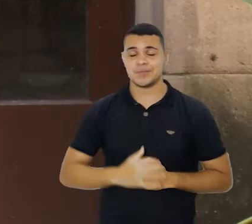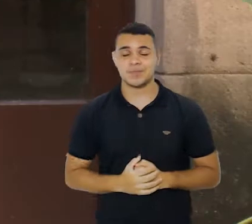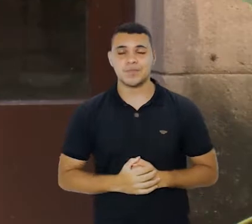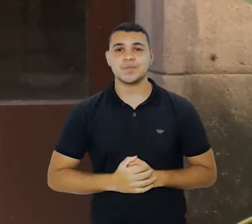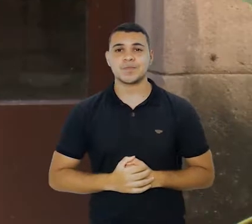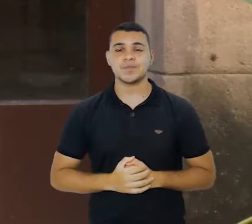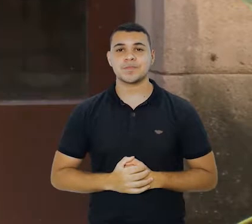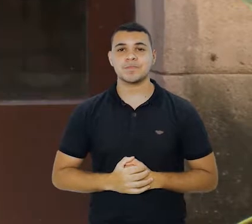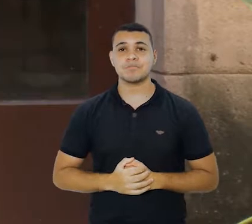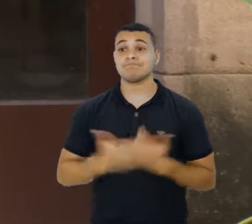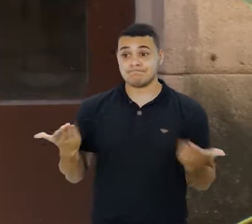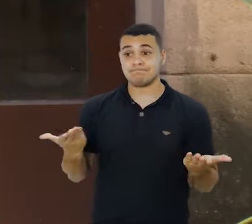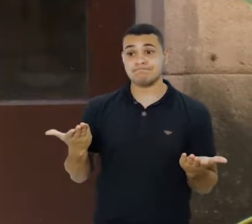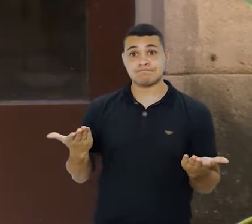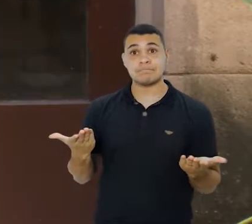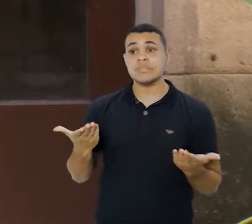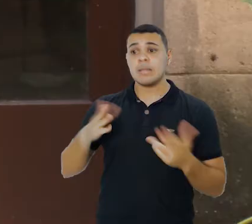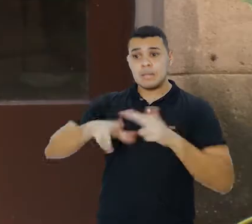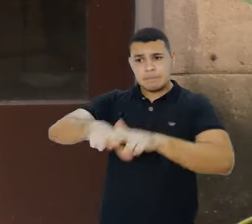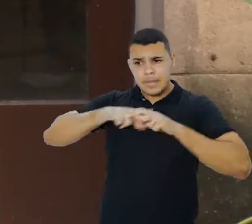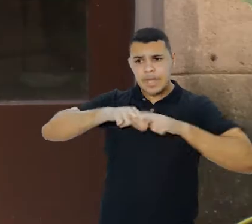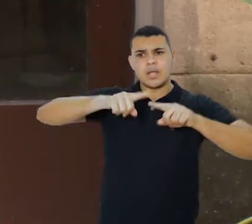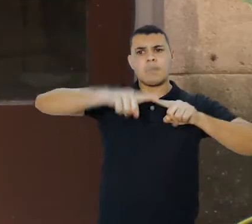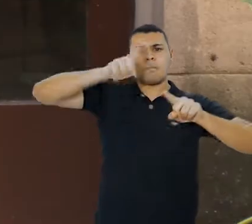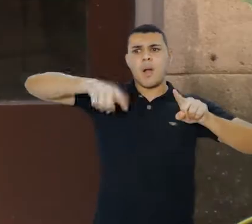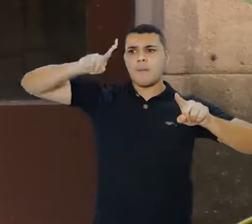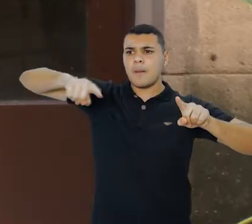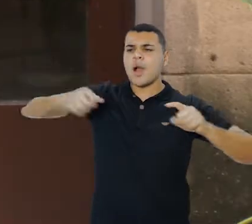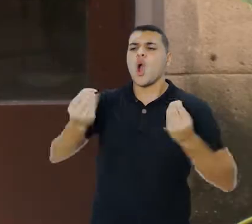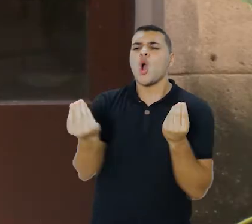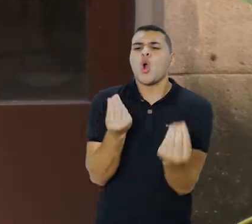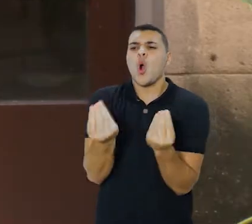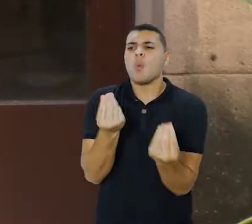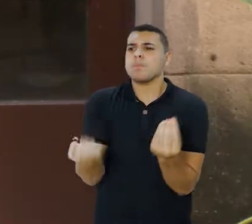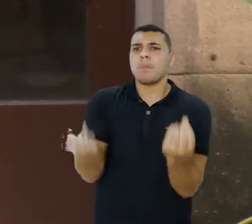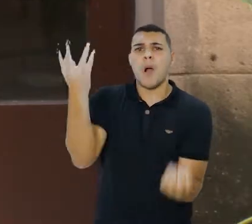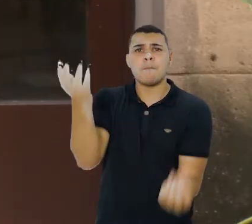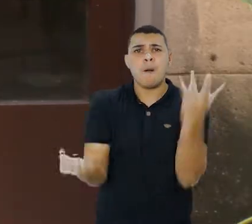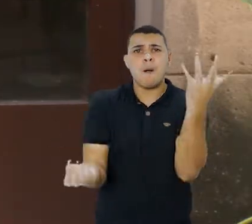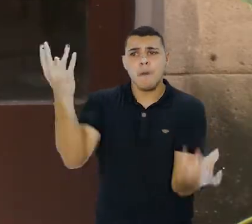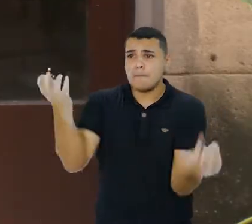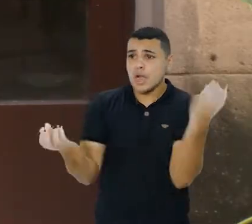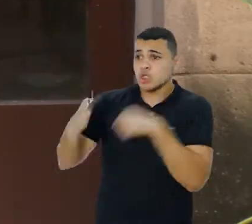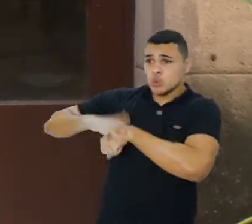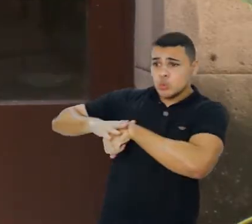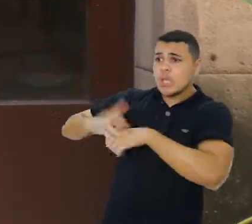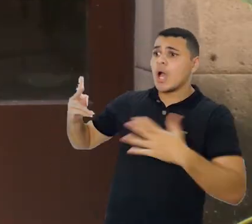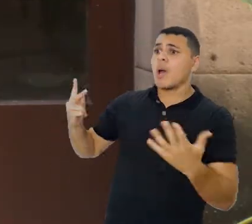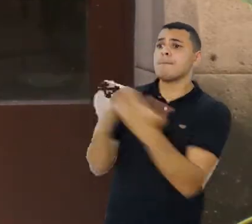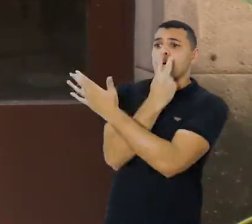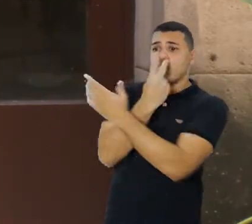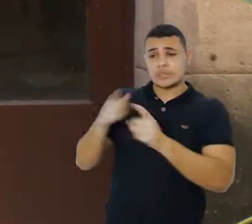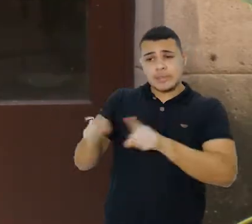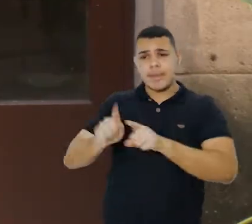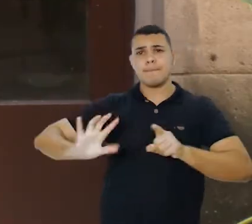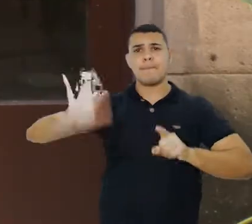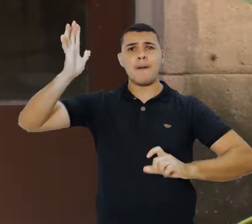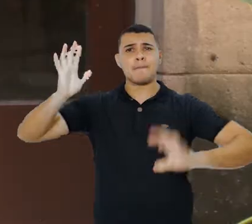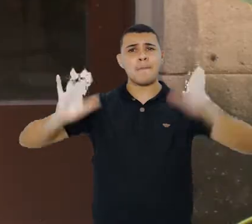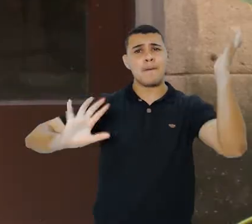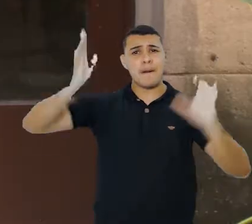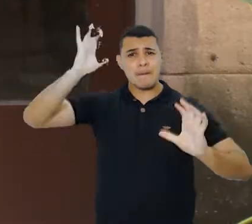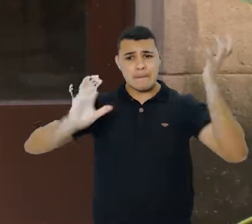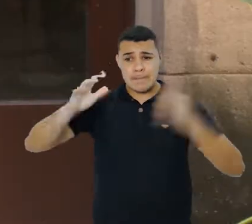Estamos iniciando pelas medidas de frequência de doenças, agravos e